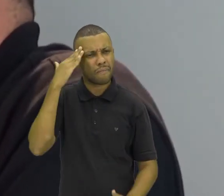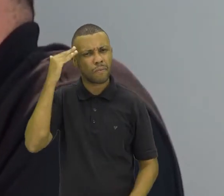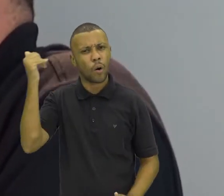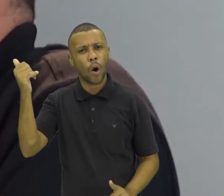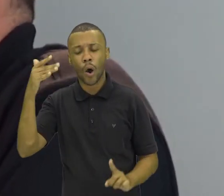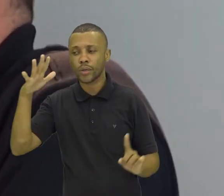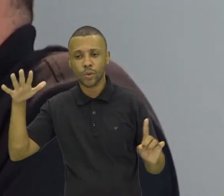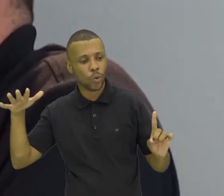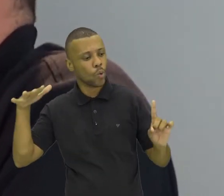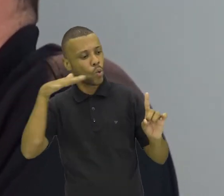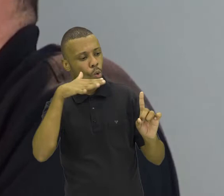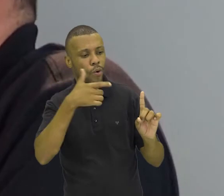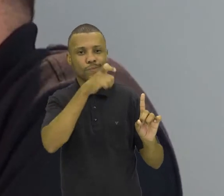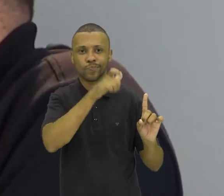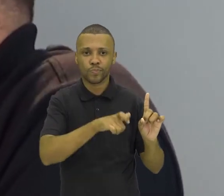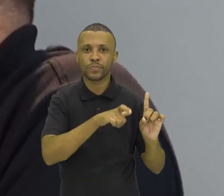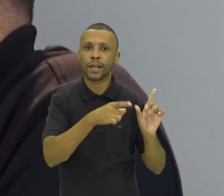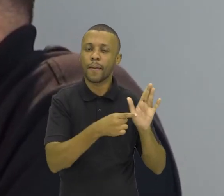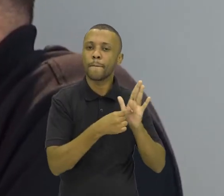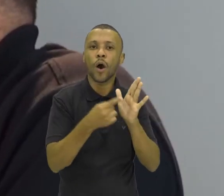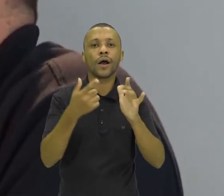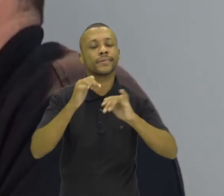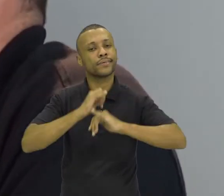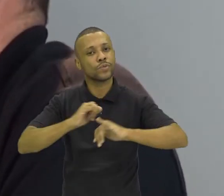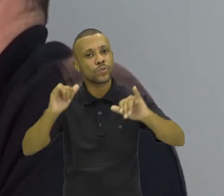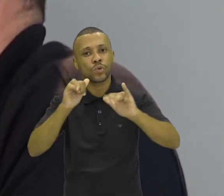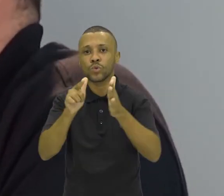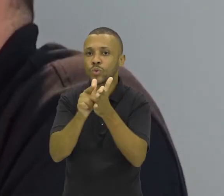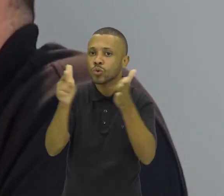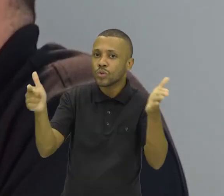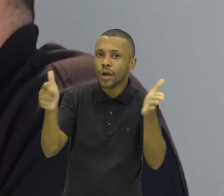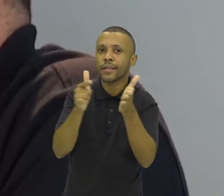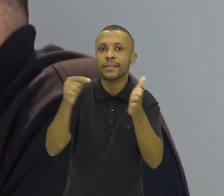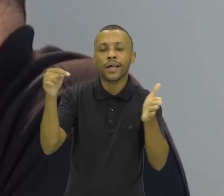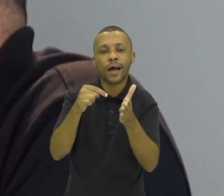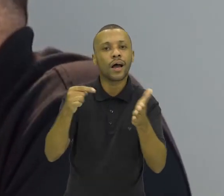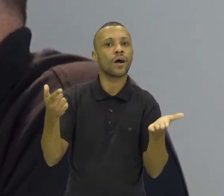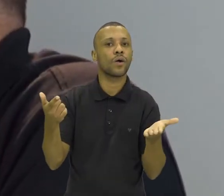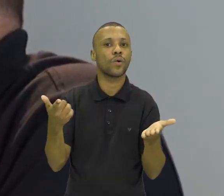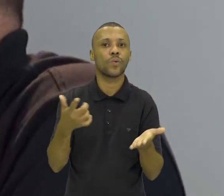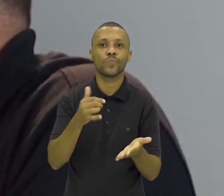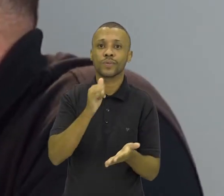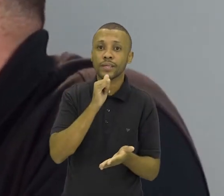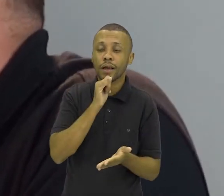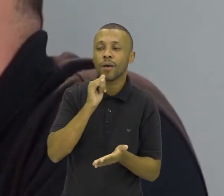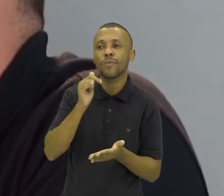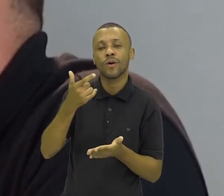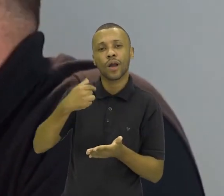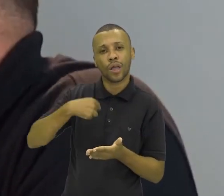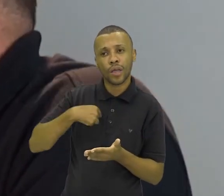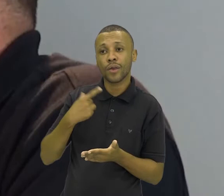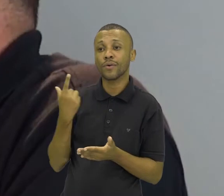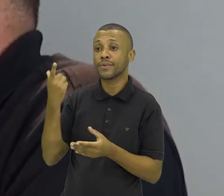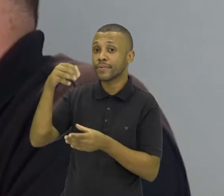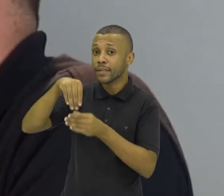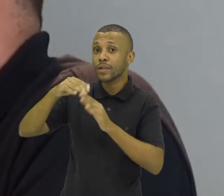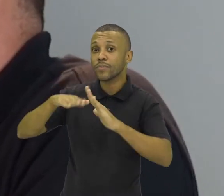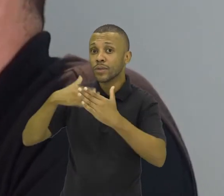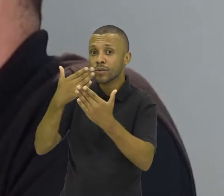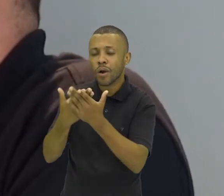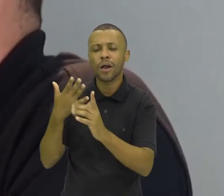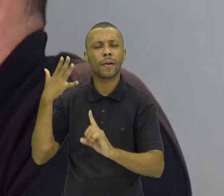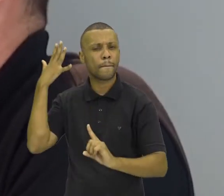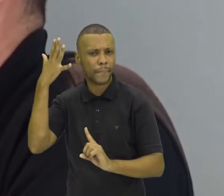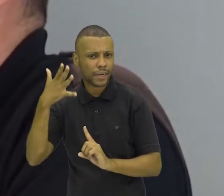que vem à tona, mas a educação as pessoas nem conhecem, né? Não aparece em jornal nenhum que o Bruno esteve na escola tal, fazendo